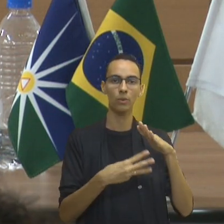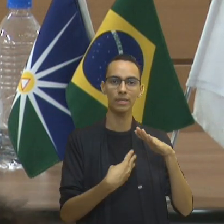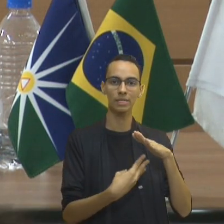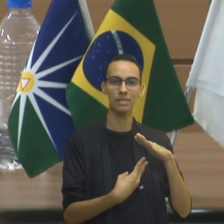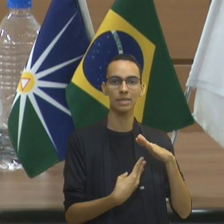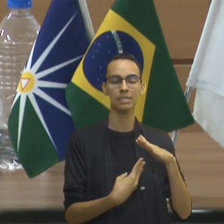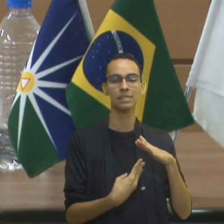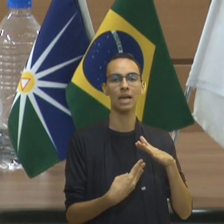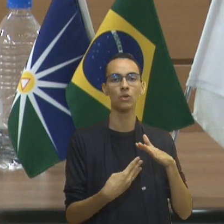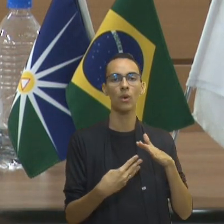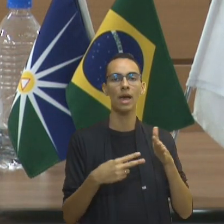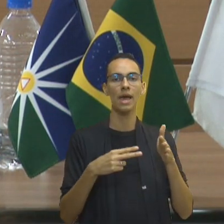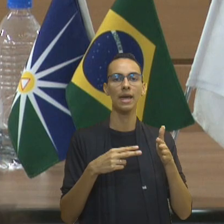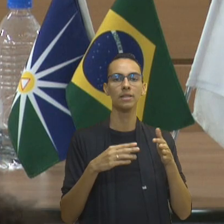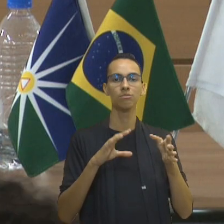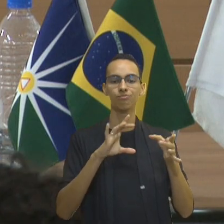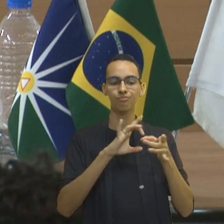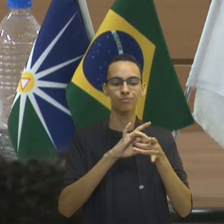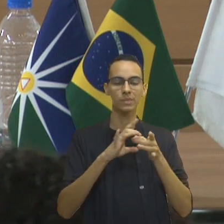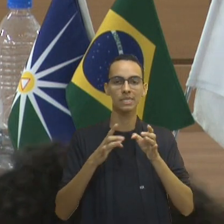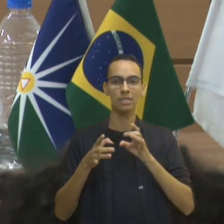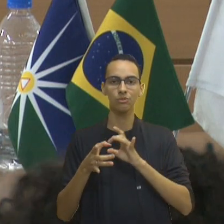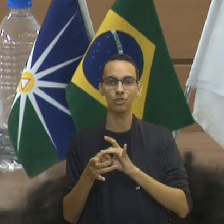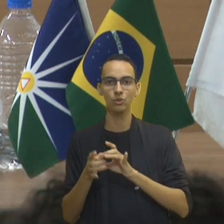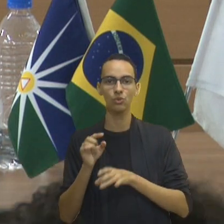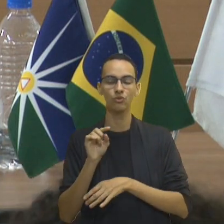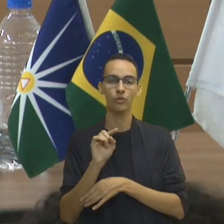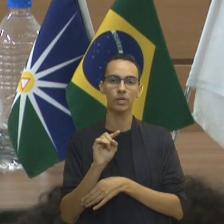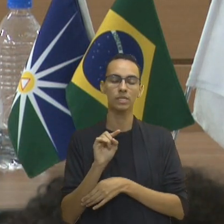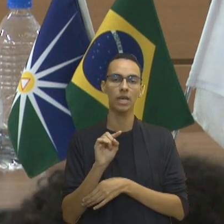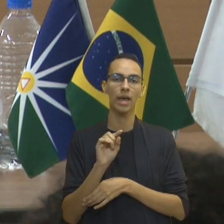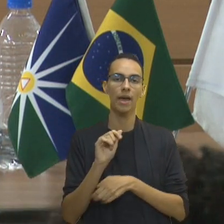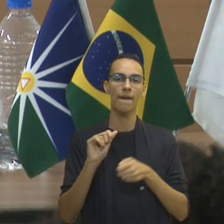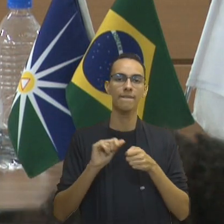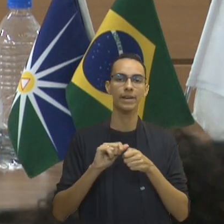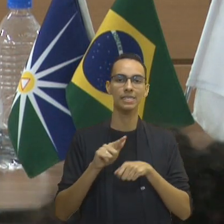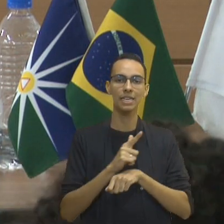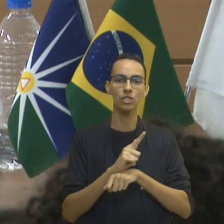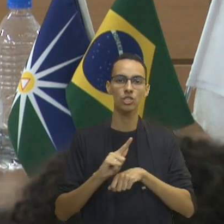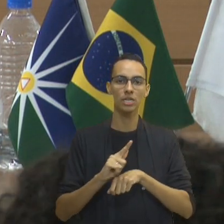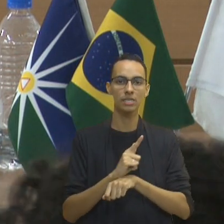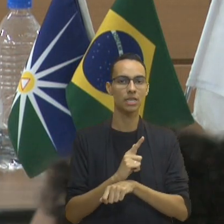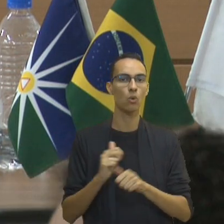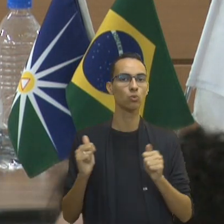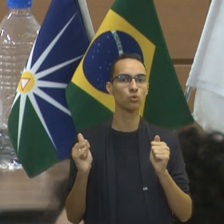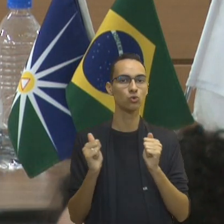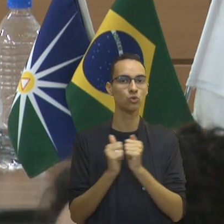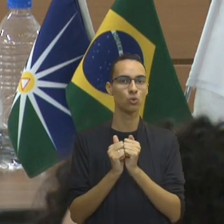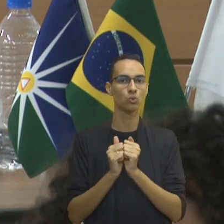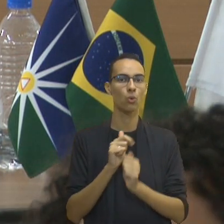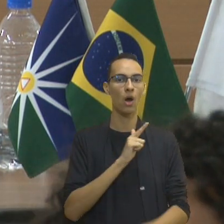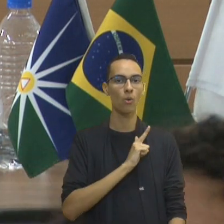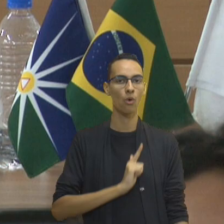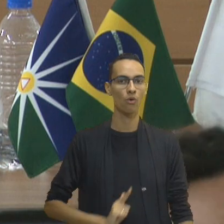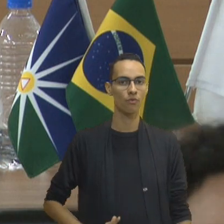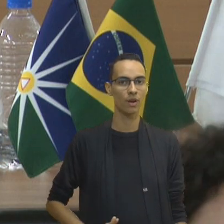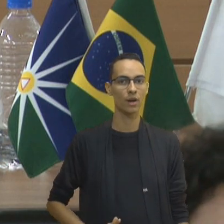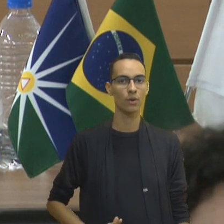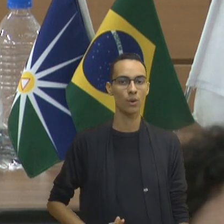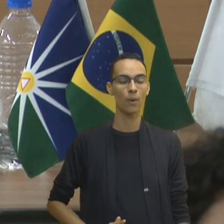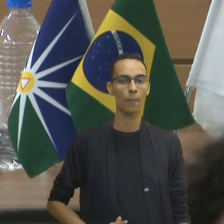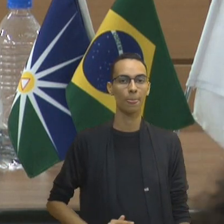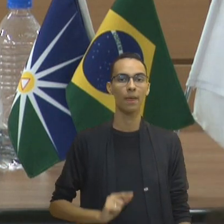no sentido de você, né, fazer gestões junto ao governo federal para que